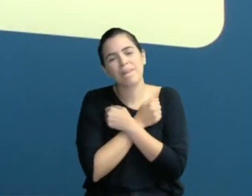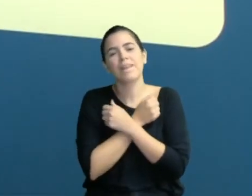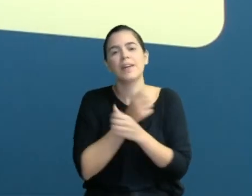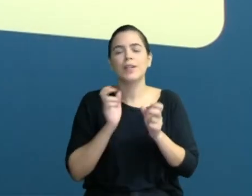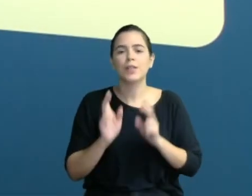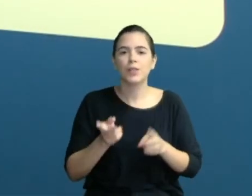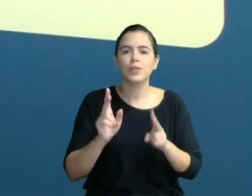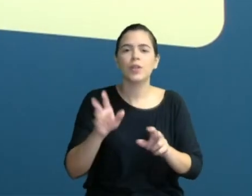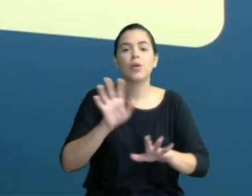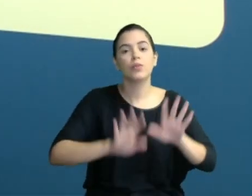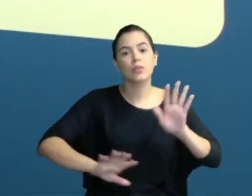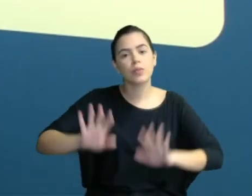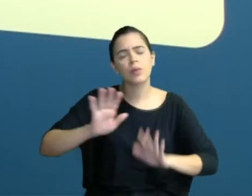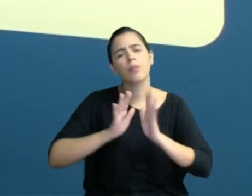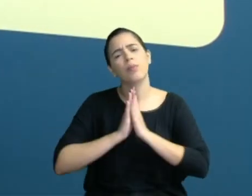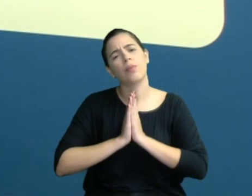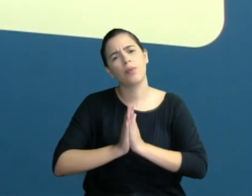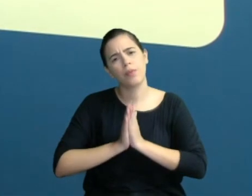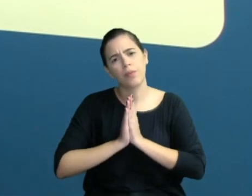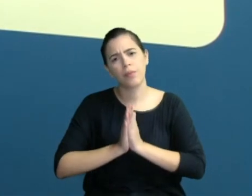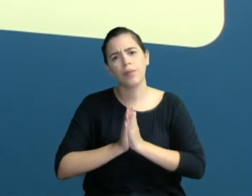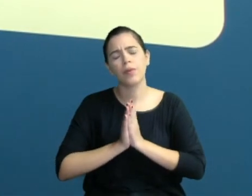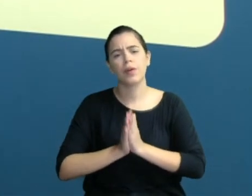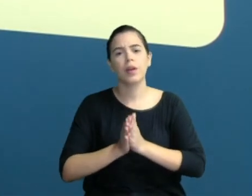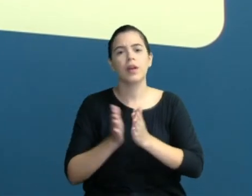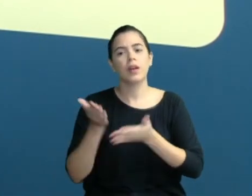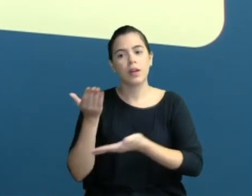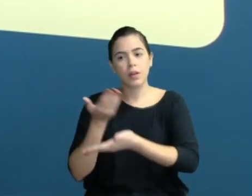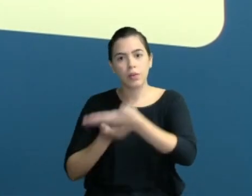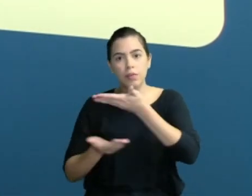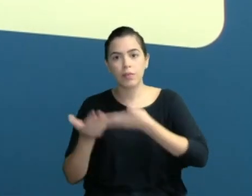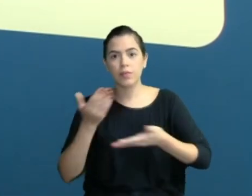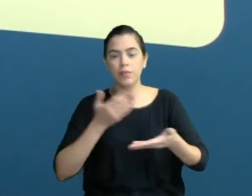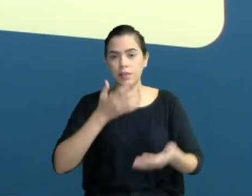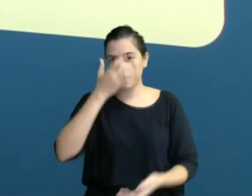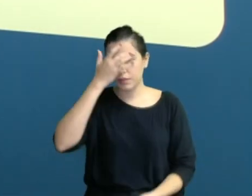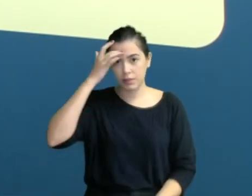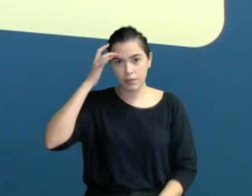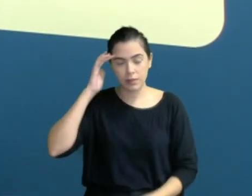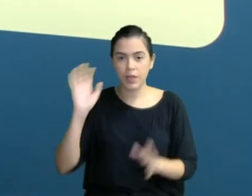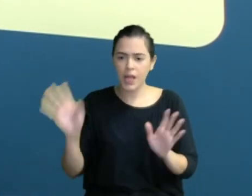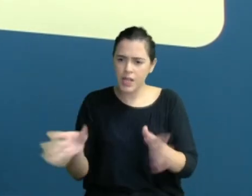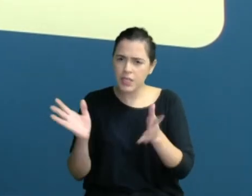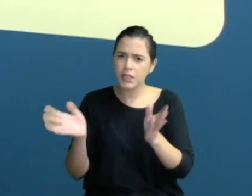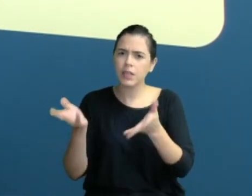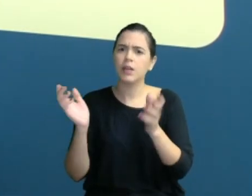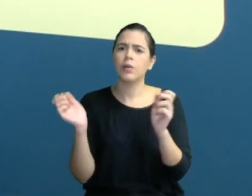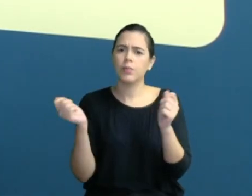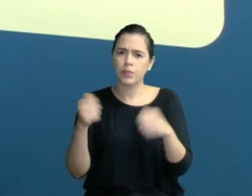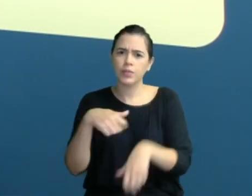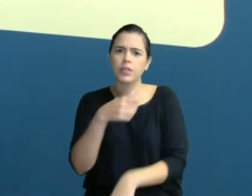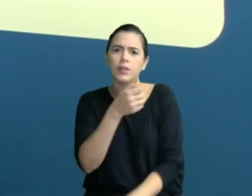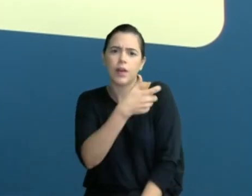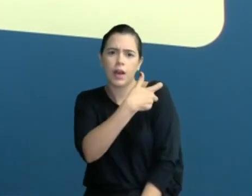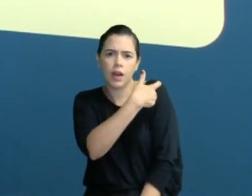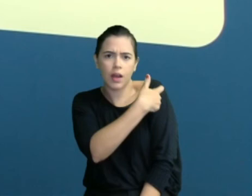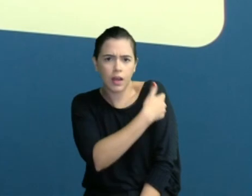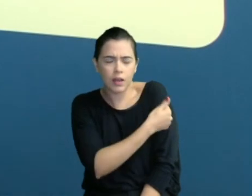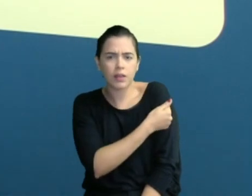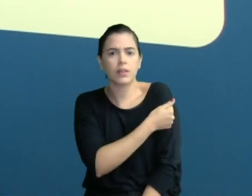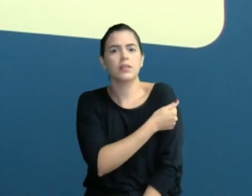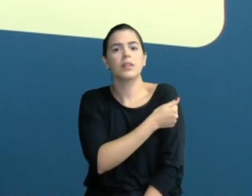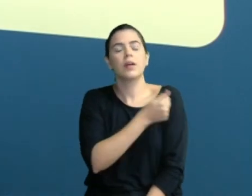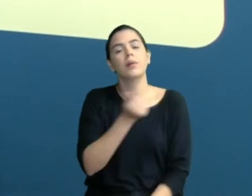se cuidando, por favor, tá bem? Converse com as pessoas, estimule, incentive para que todos se vacinem, para